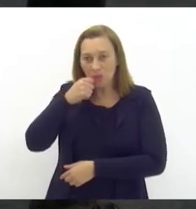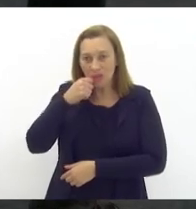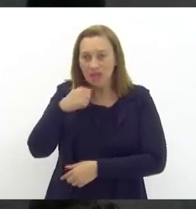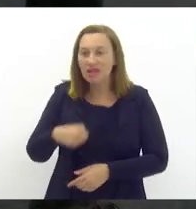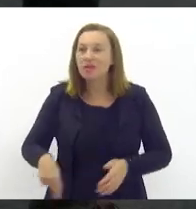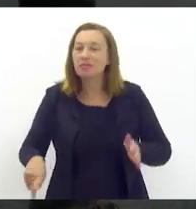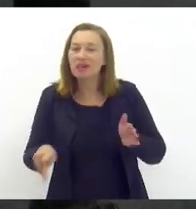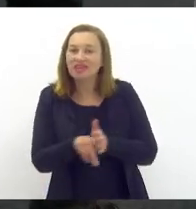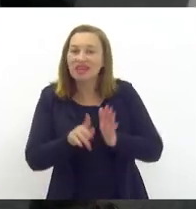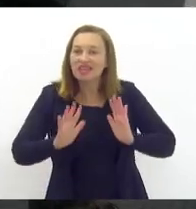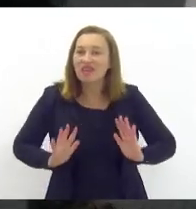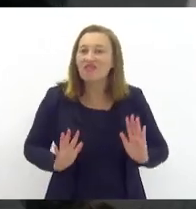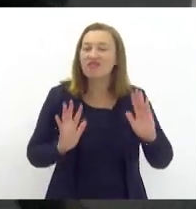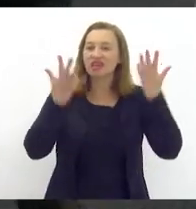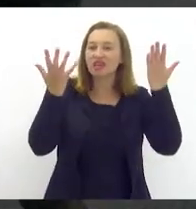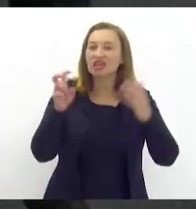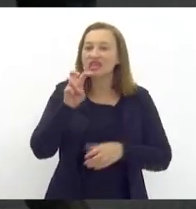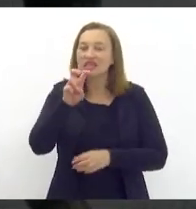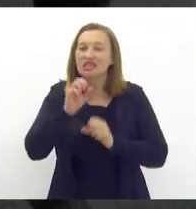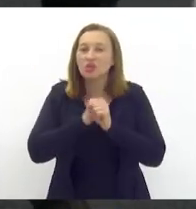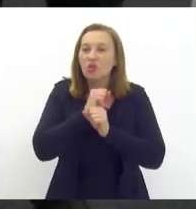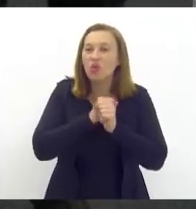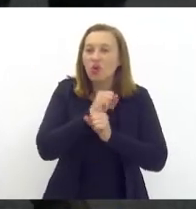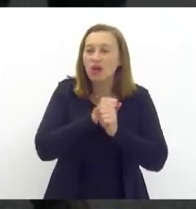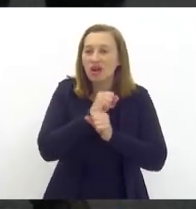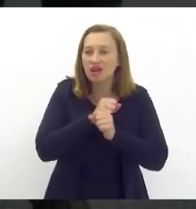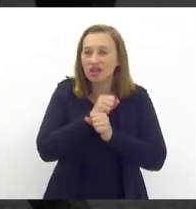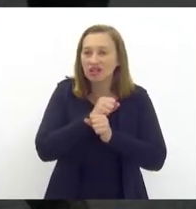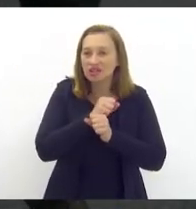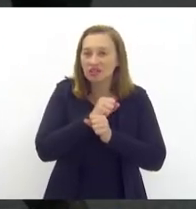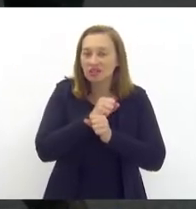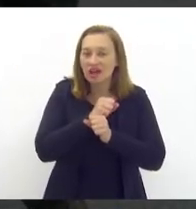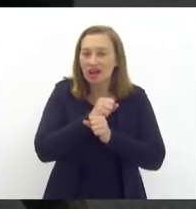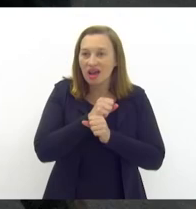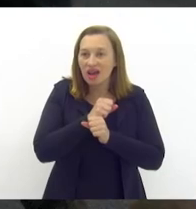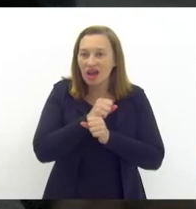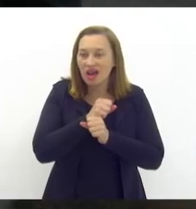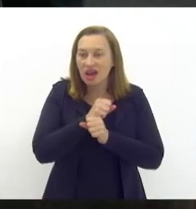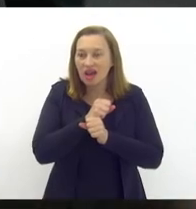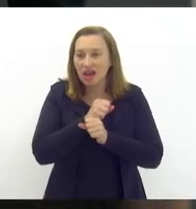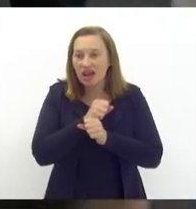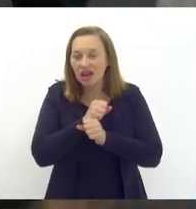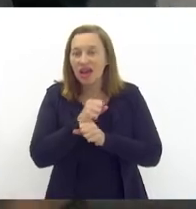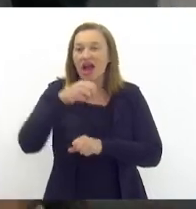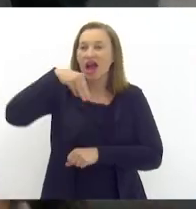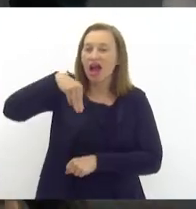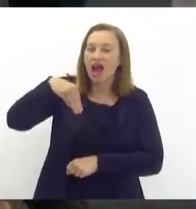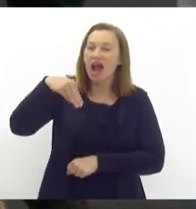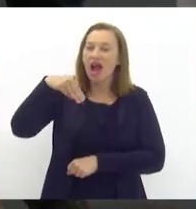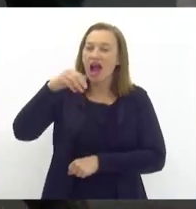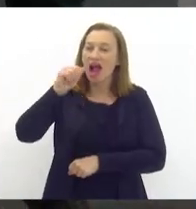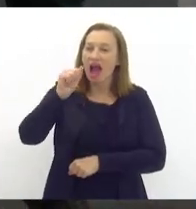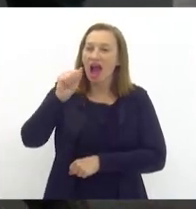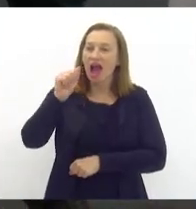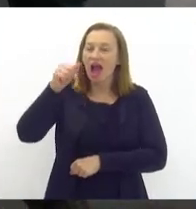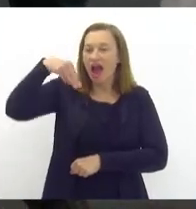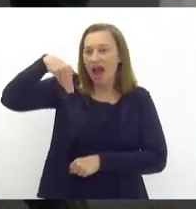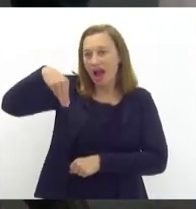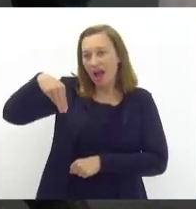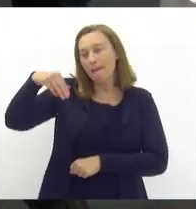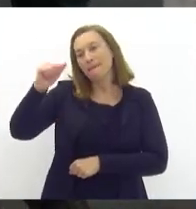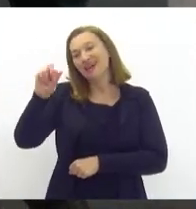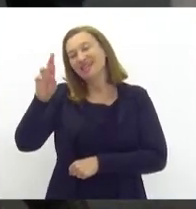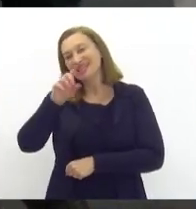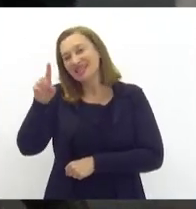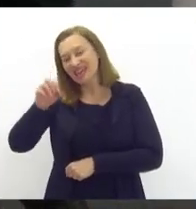da comemoração dos 5 anos do Armazém do Campo, aqui no Rio de Janeiro, que é um espaço que